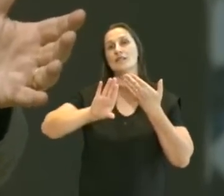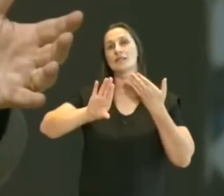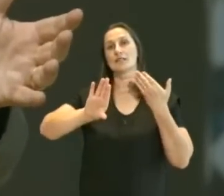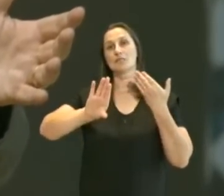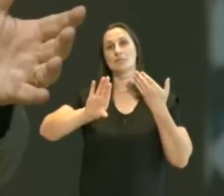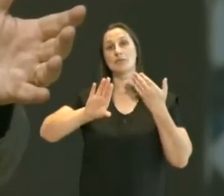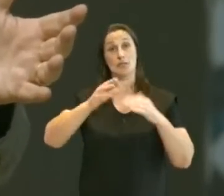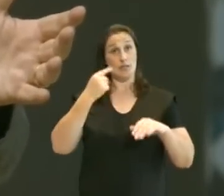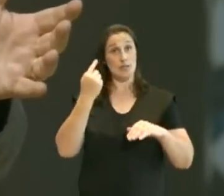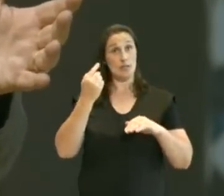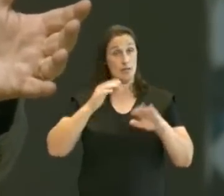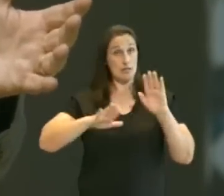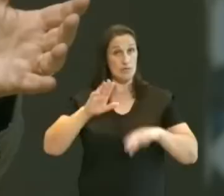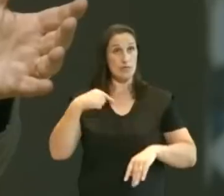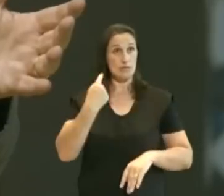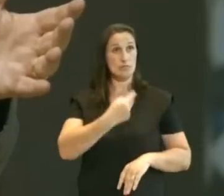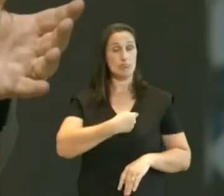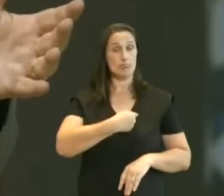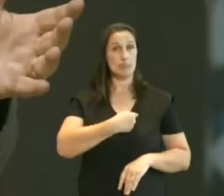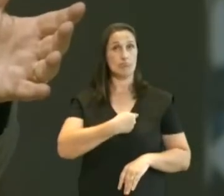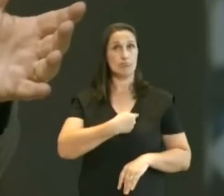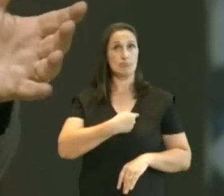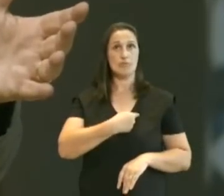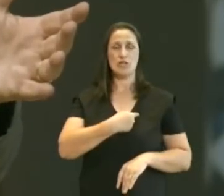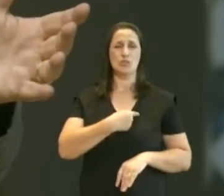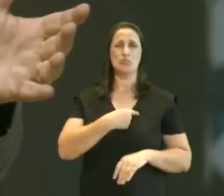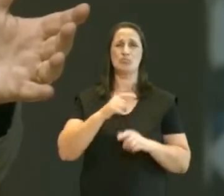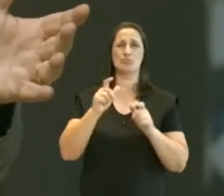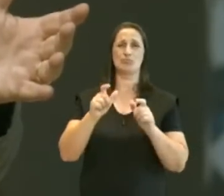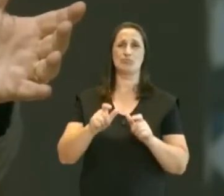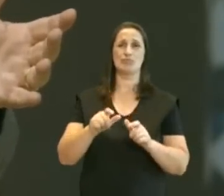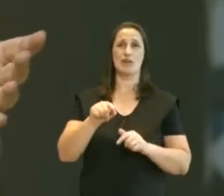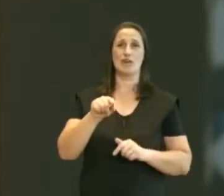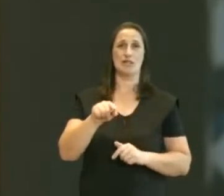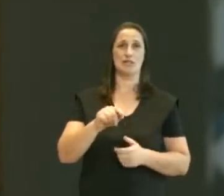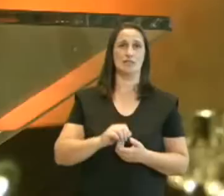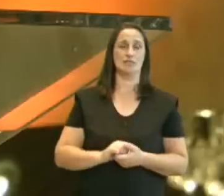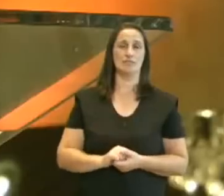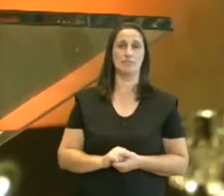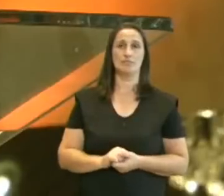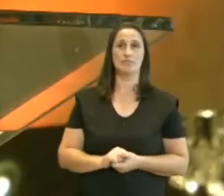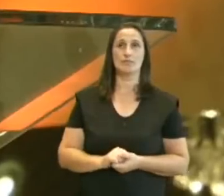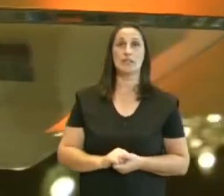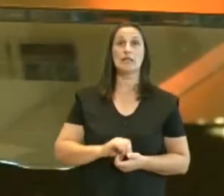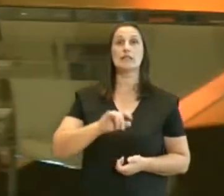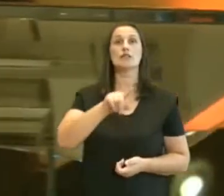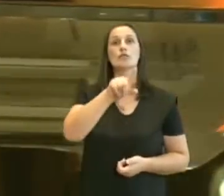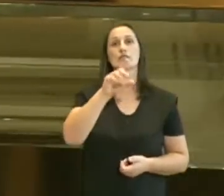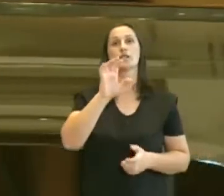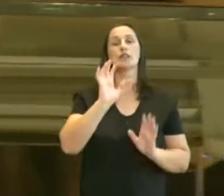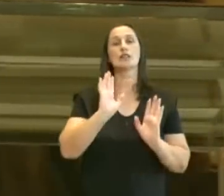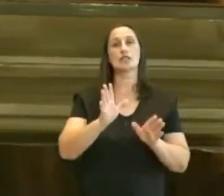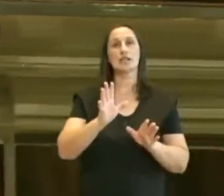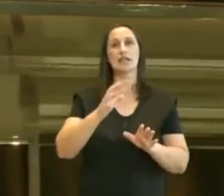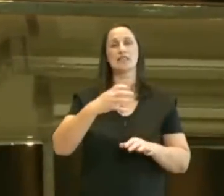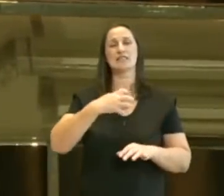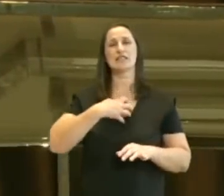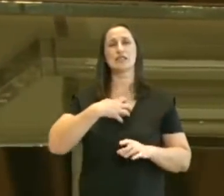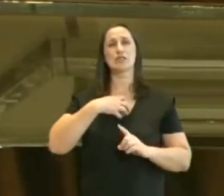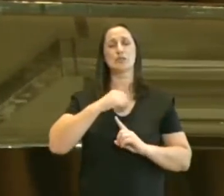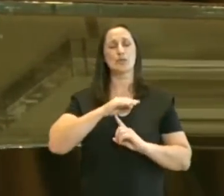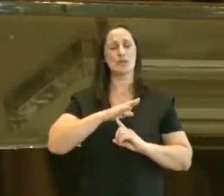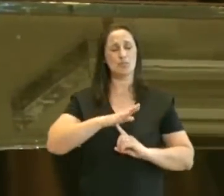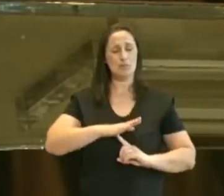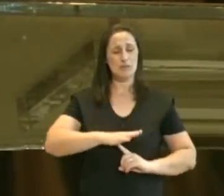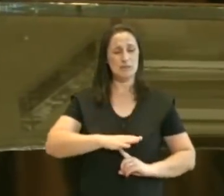coloca, não era o lugar deles. Se você já sentiu uma depressão,